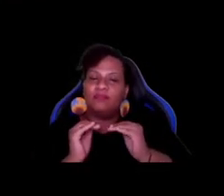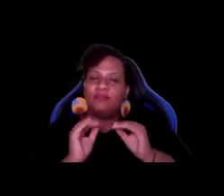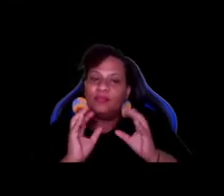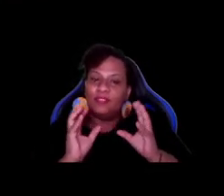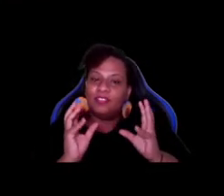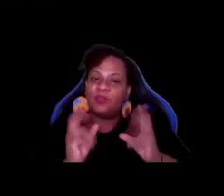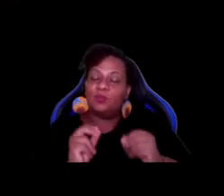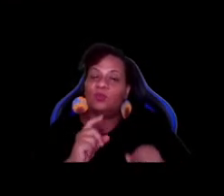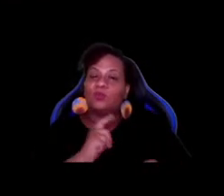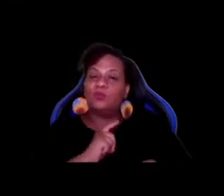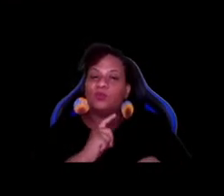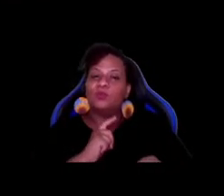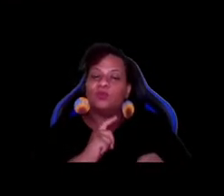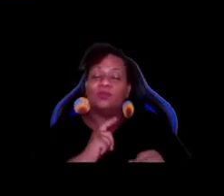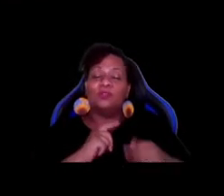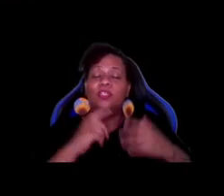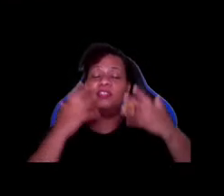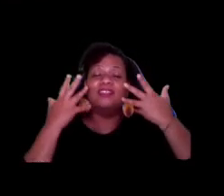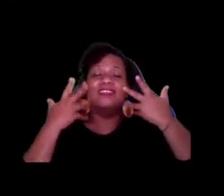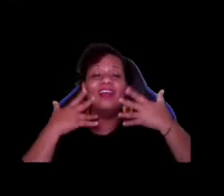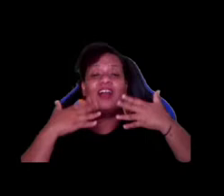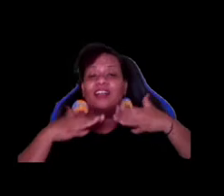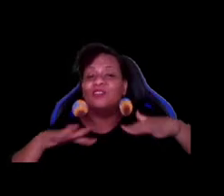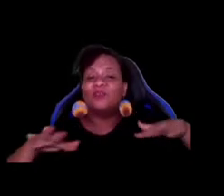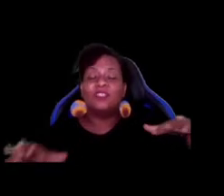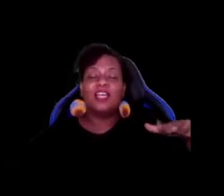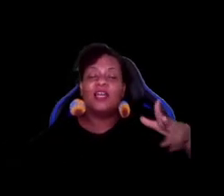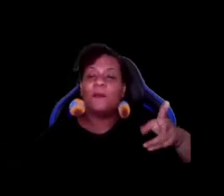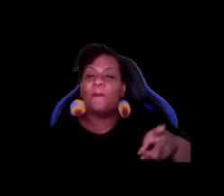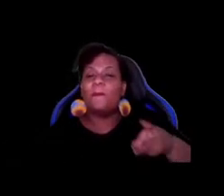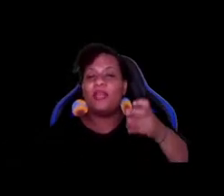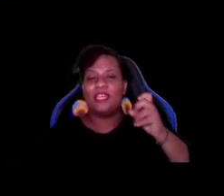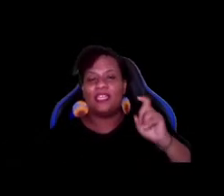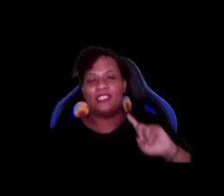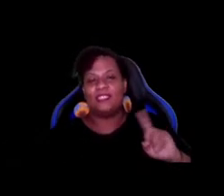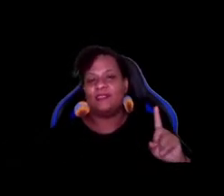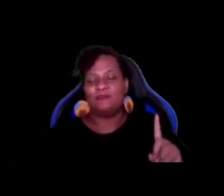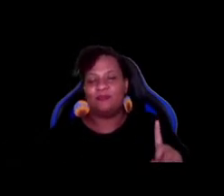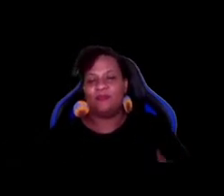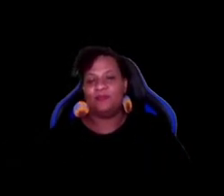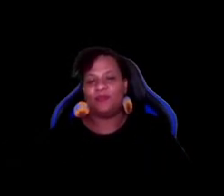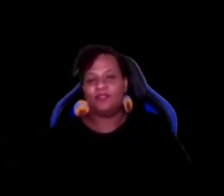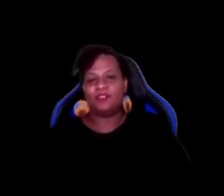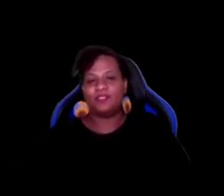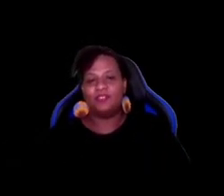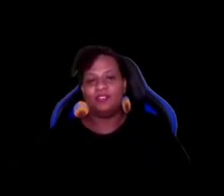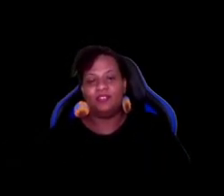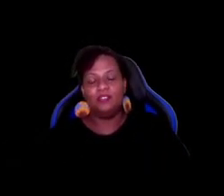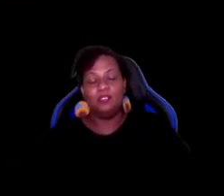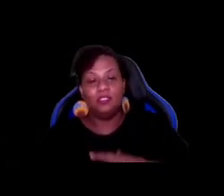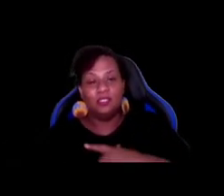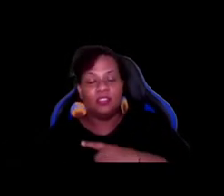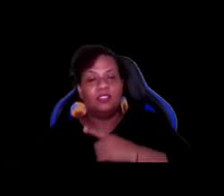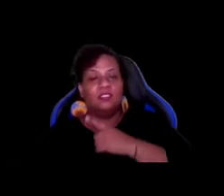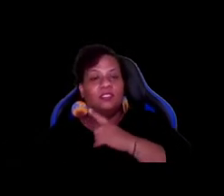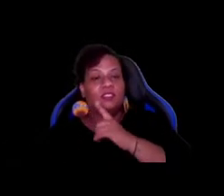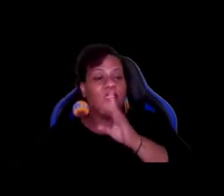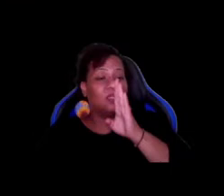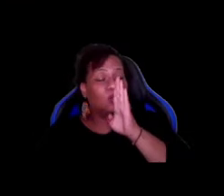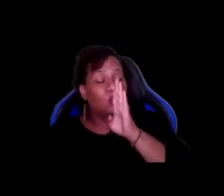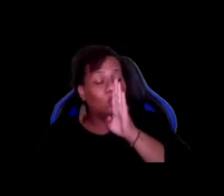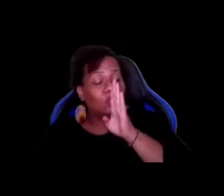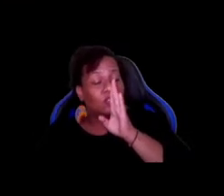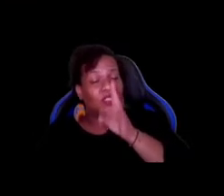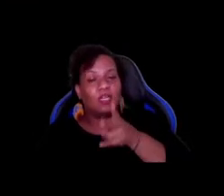muito despretensiosa, né? Eu acho que manter a humildade é um tom